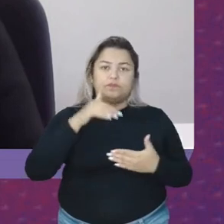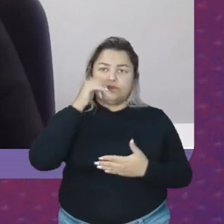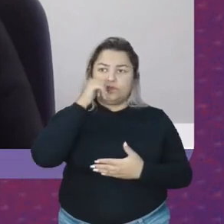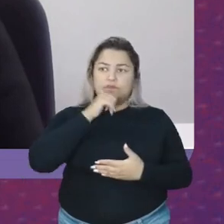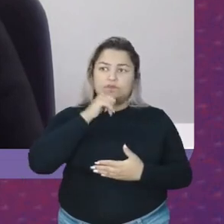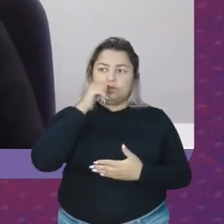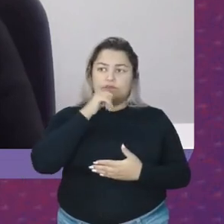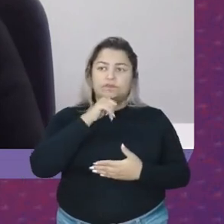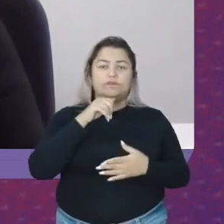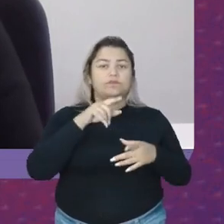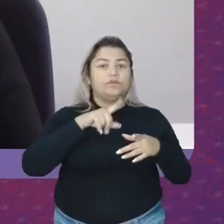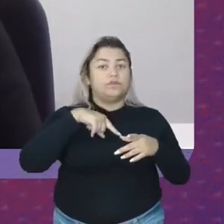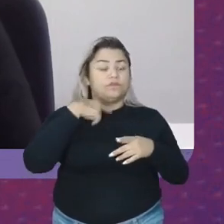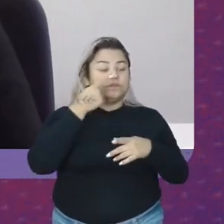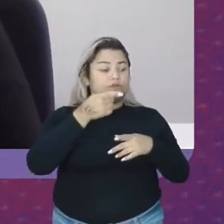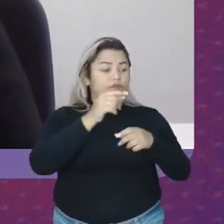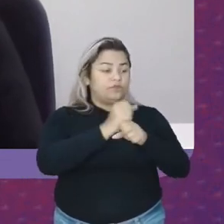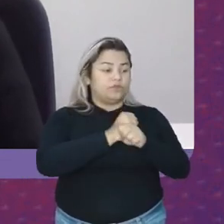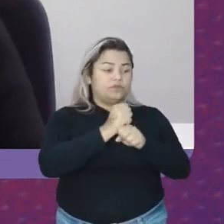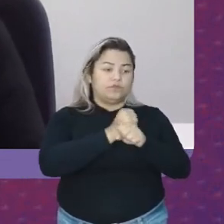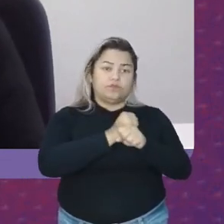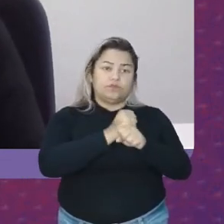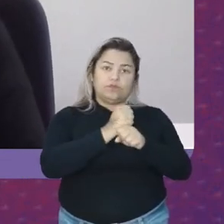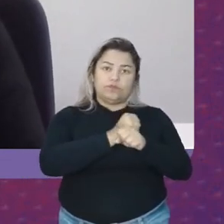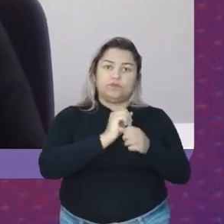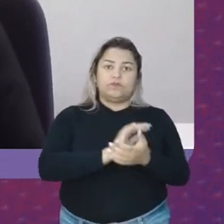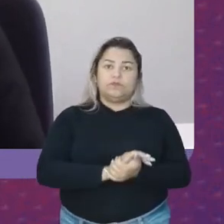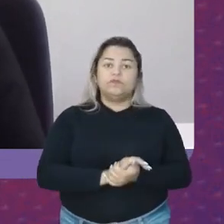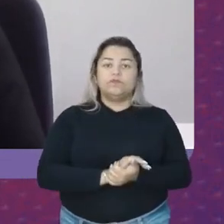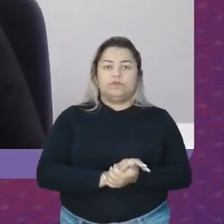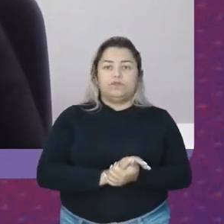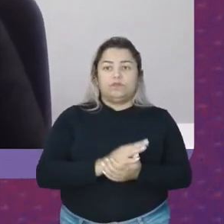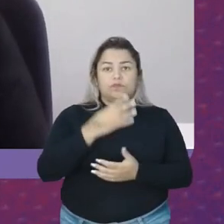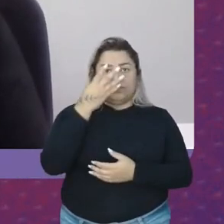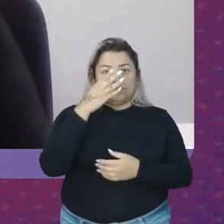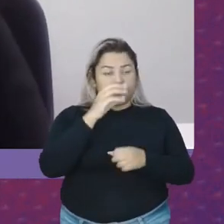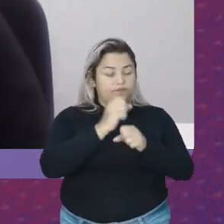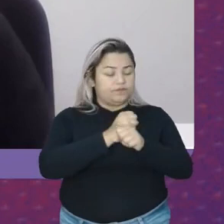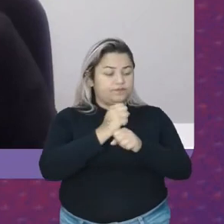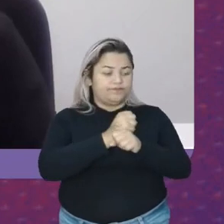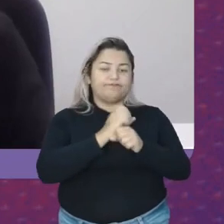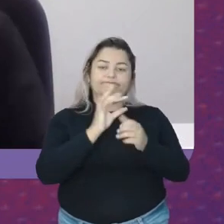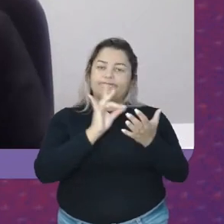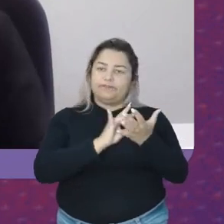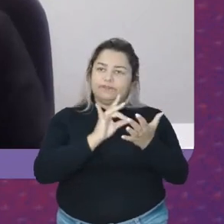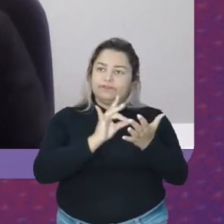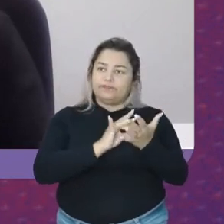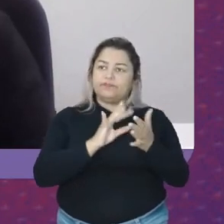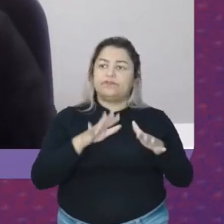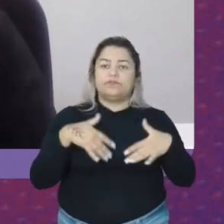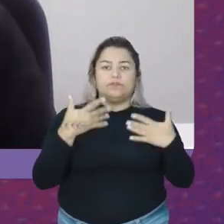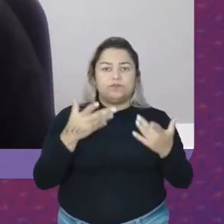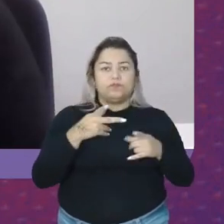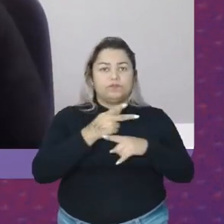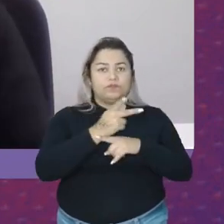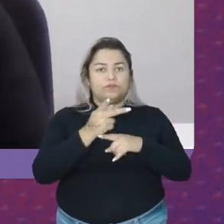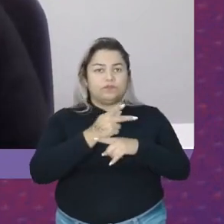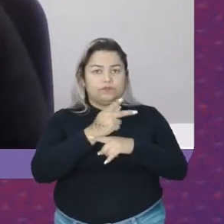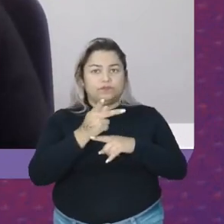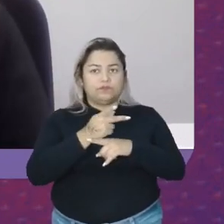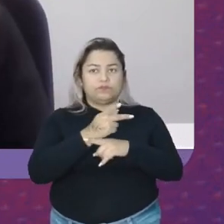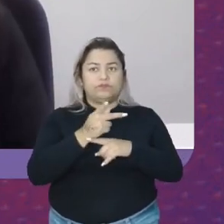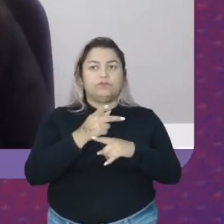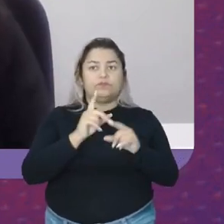vão ter para o próximo ano, para os próximos 4 anos, na verdade, né? Então, assim, estamos aí buscando de que a